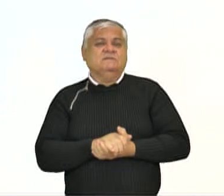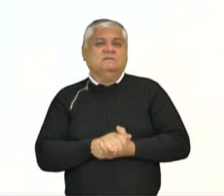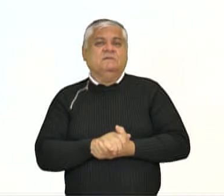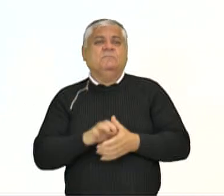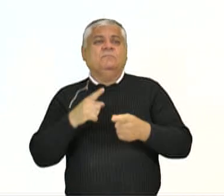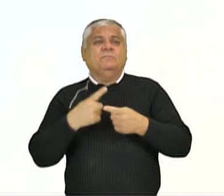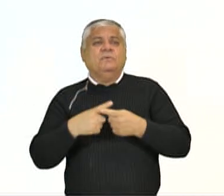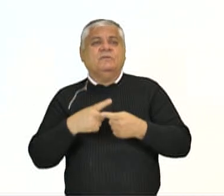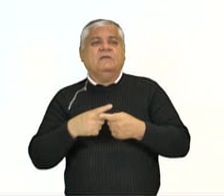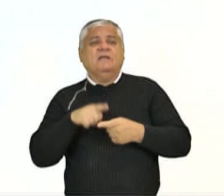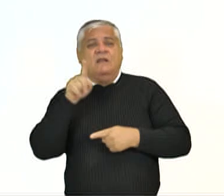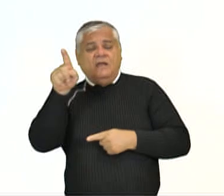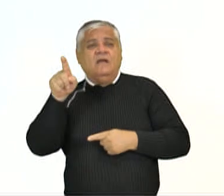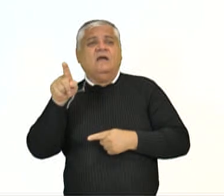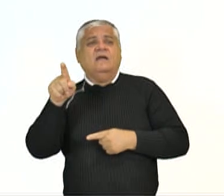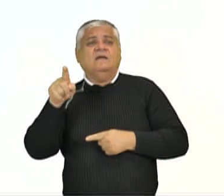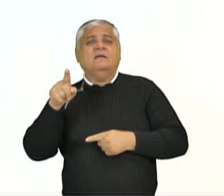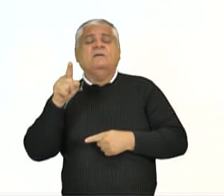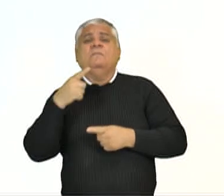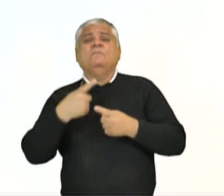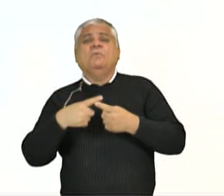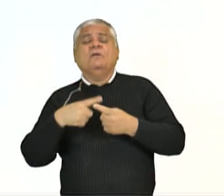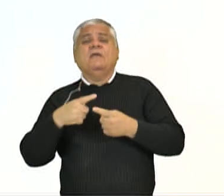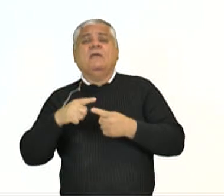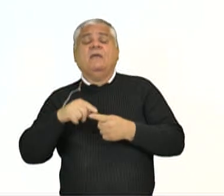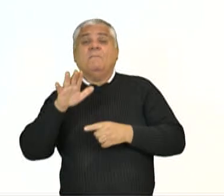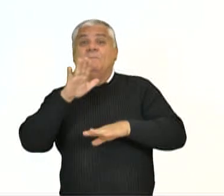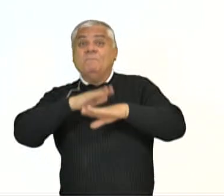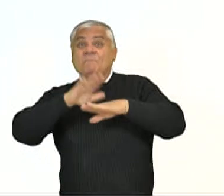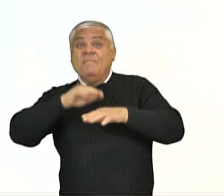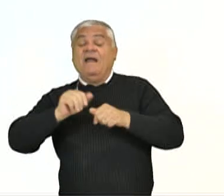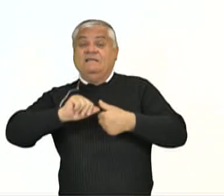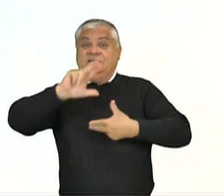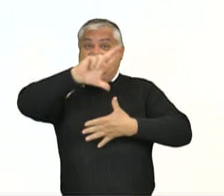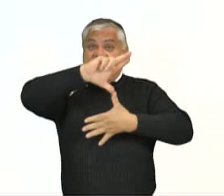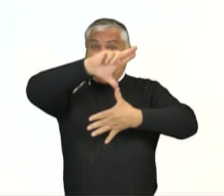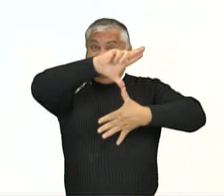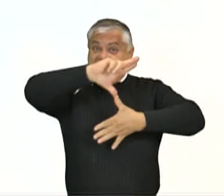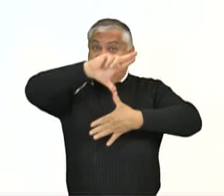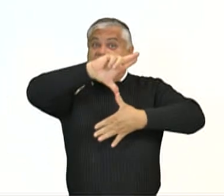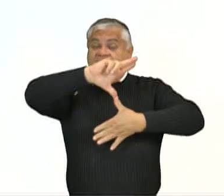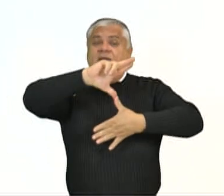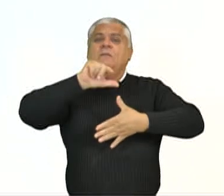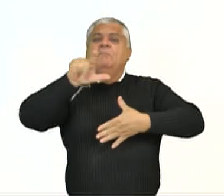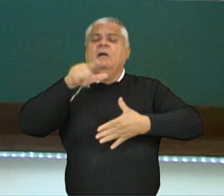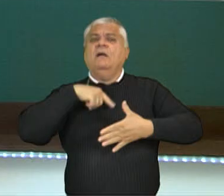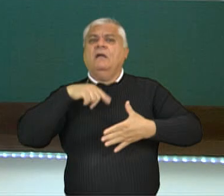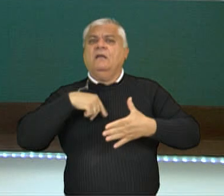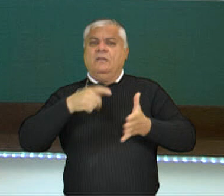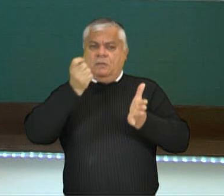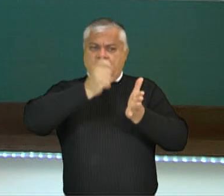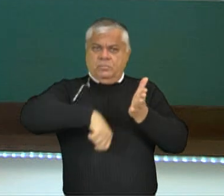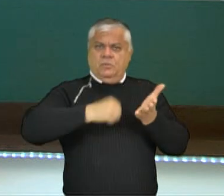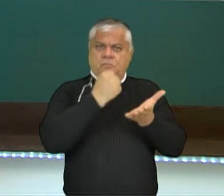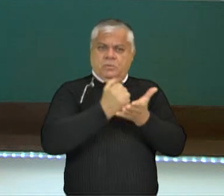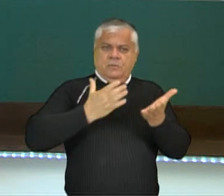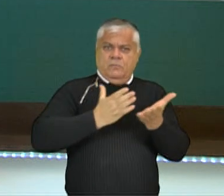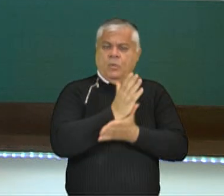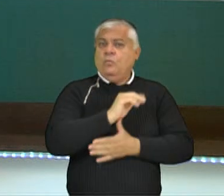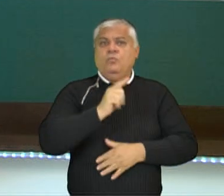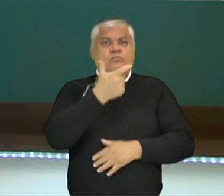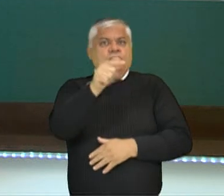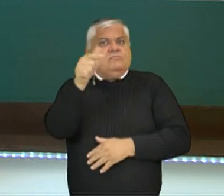indo para os Estados Unidos, né, principalmente imigrantes da América Latina, ok? E sem a permissão do governo dos